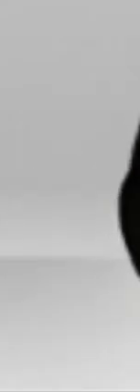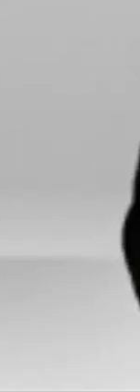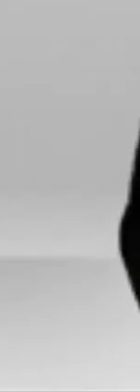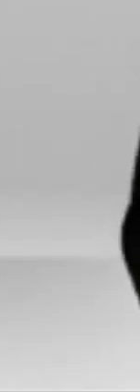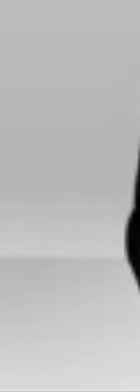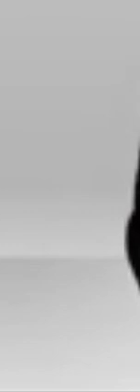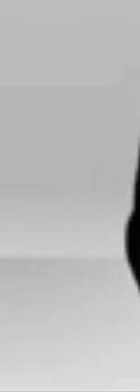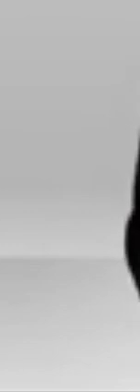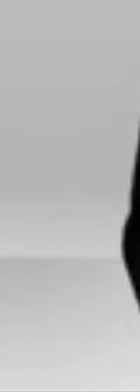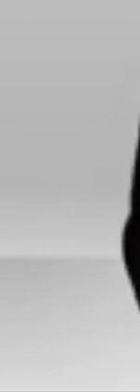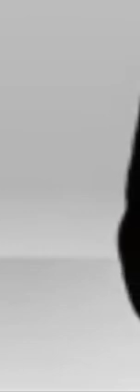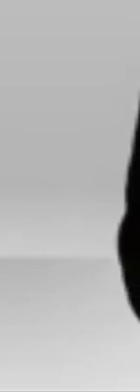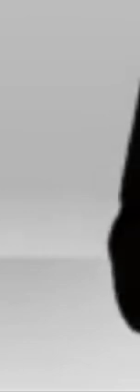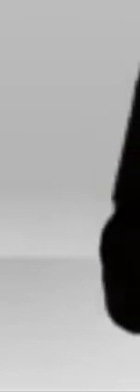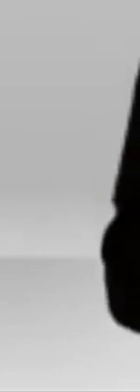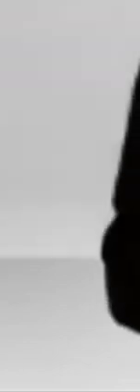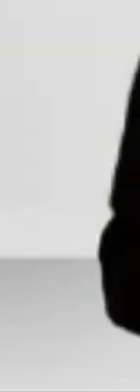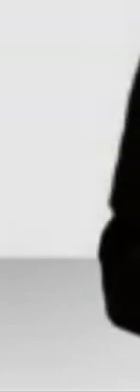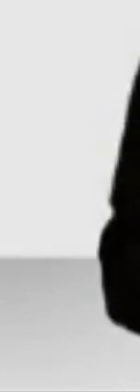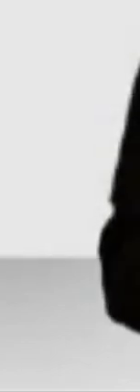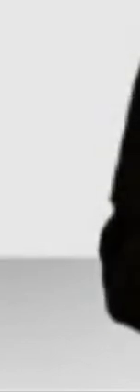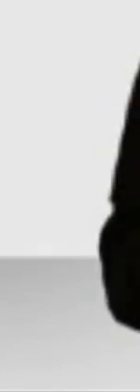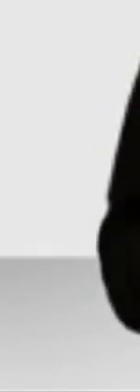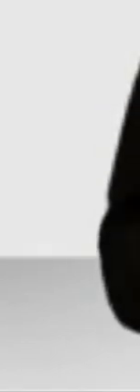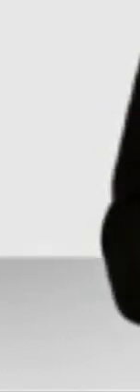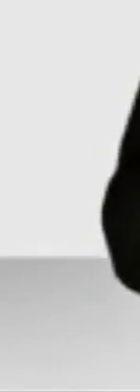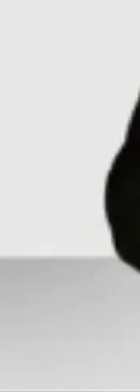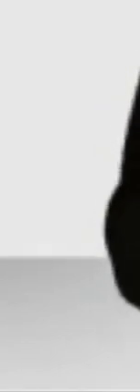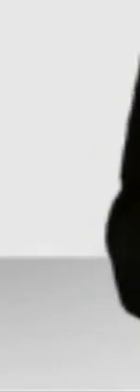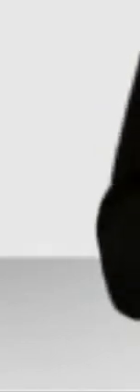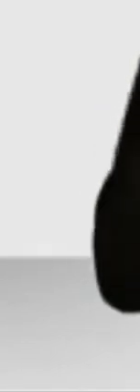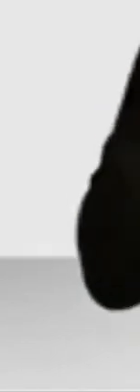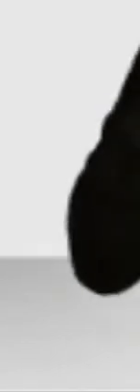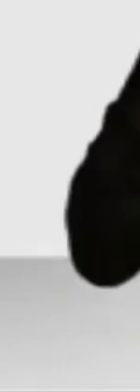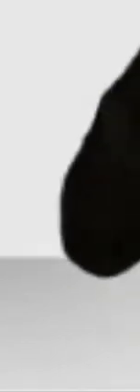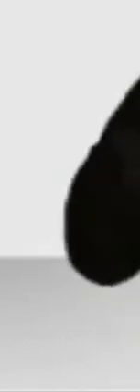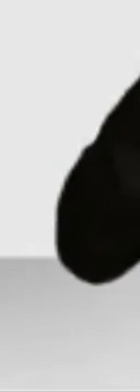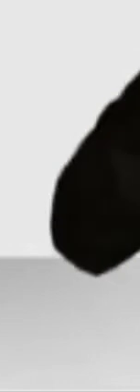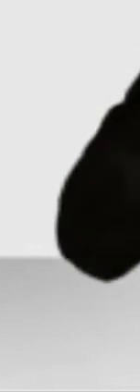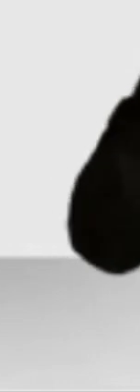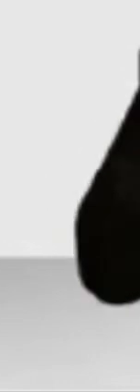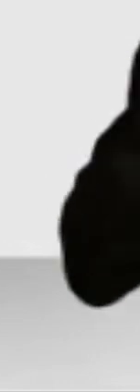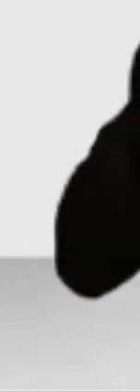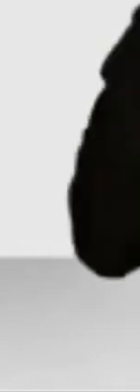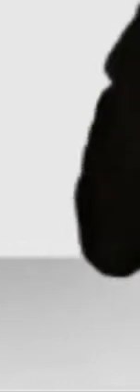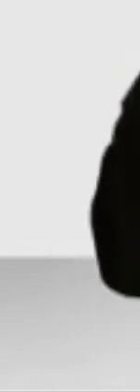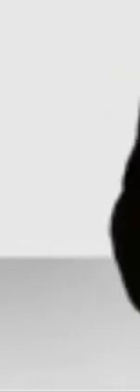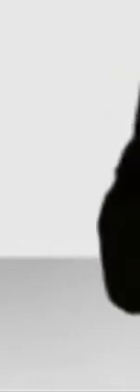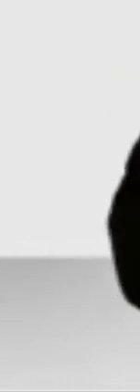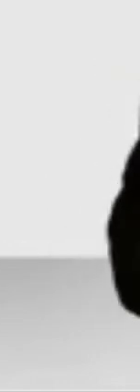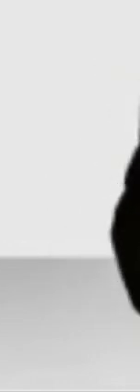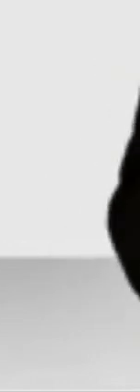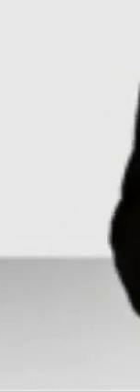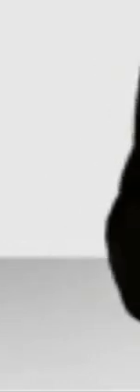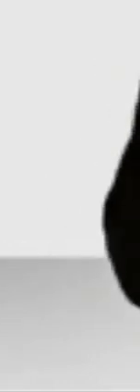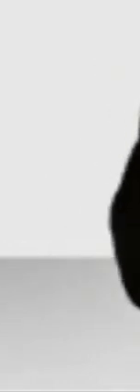requereram online no serviço. Representam apenas ainda 30% das novas pensões. Temos a ambição de chegar aos 100%. Estamos